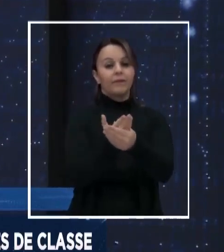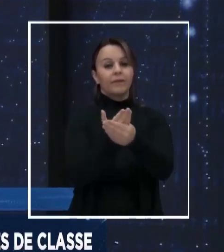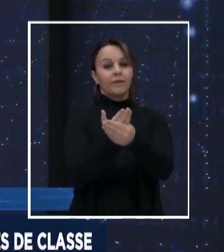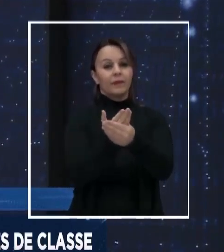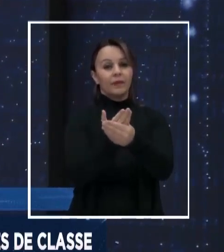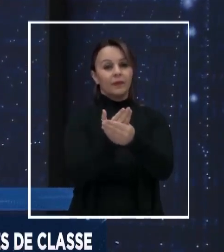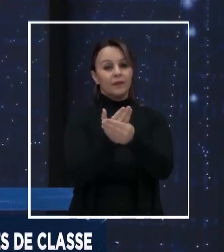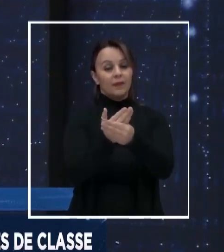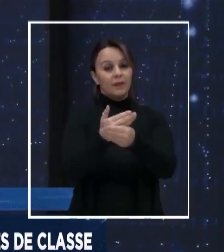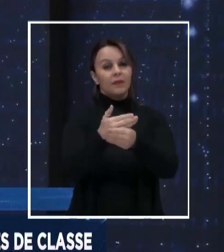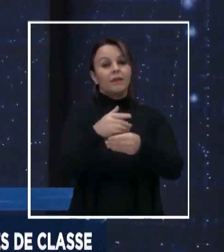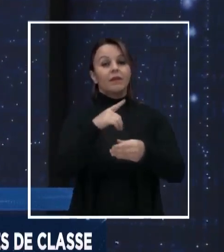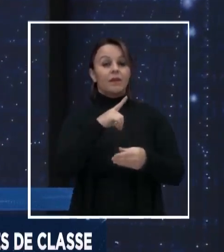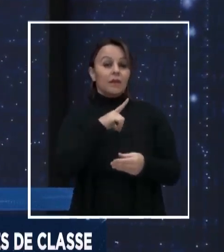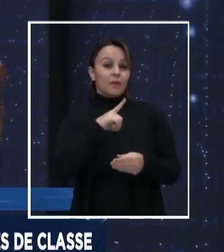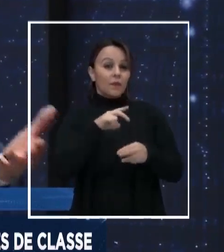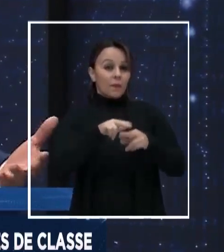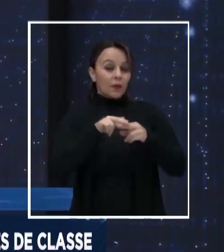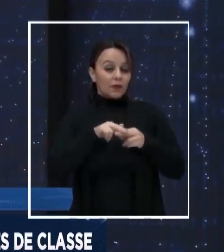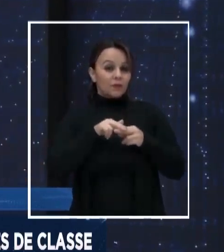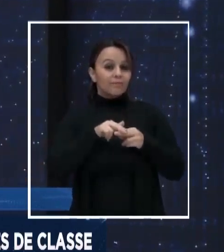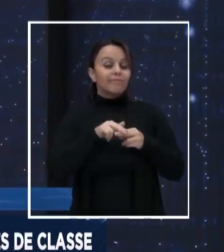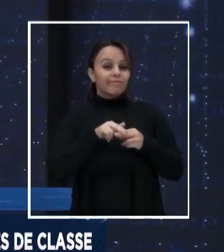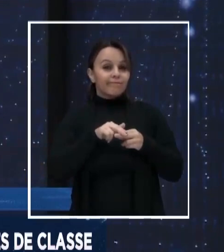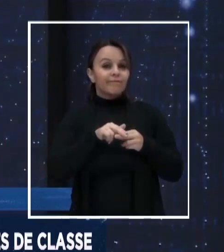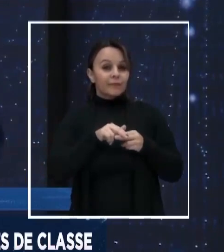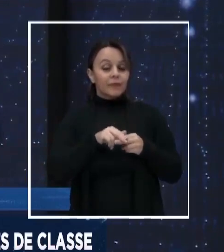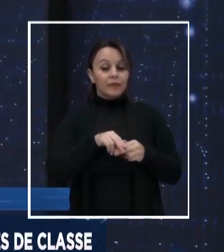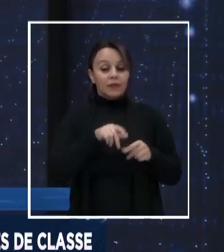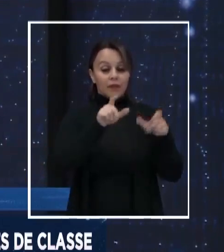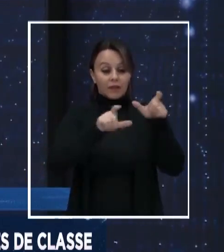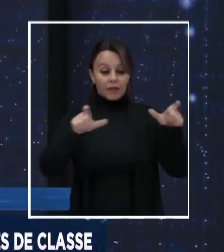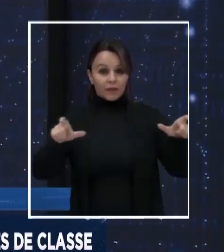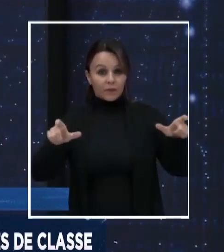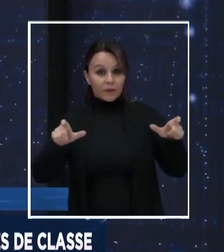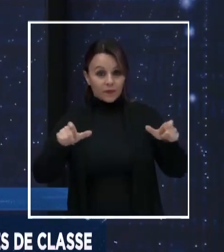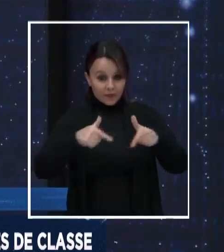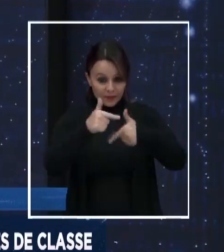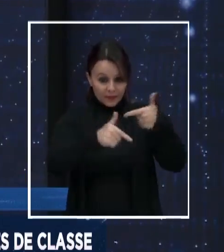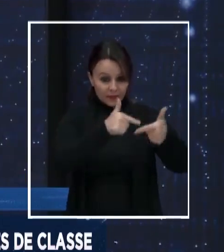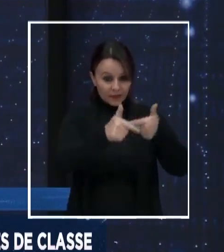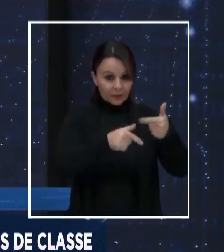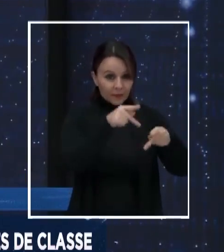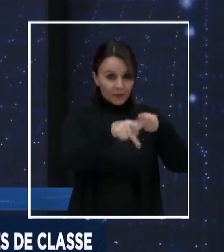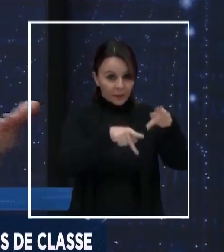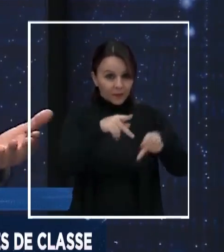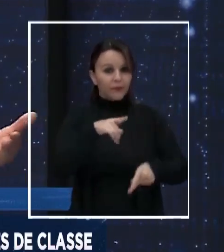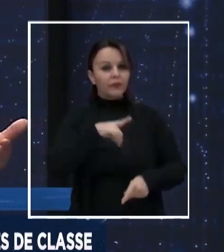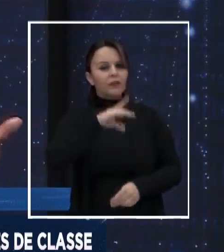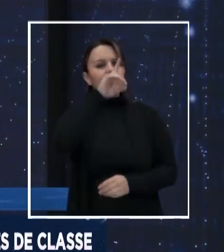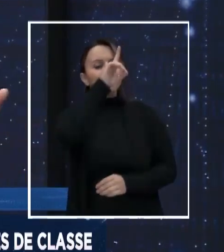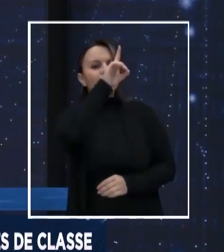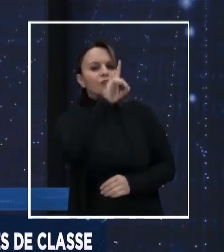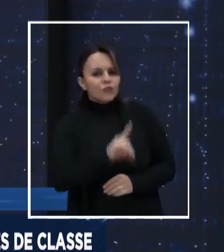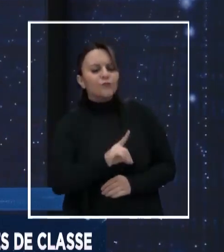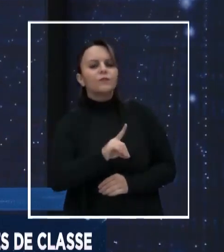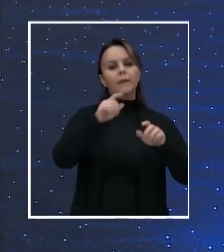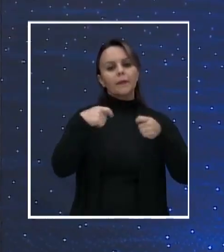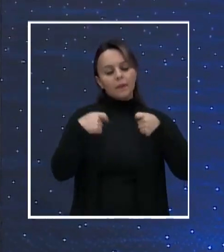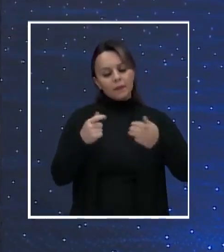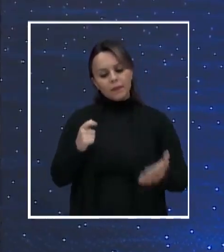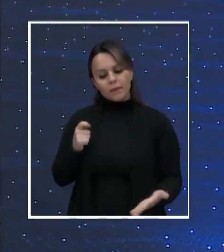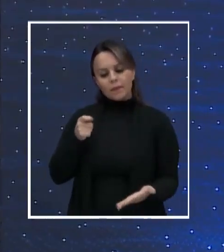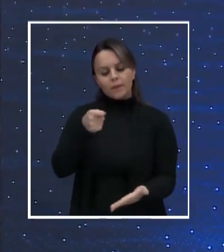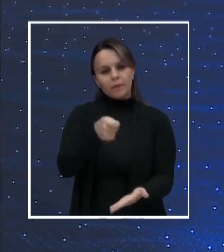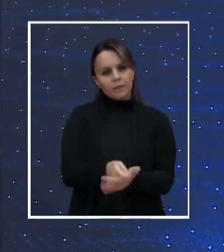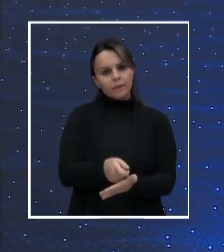para o servidor, porque eles têm direito de reclamar aquilo que eles precisam, que querem, não é favor nenhum e que não estão recebendo.